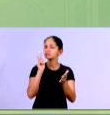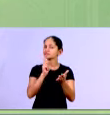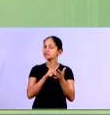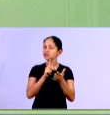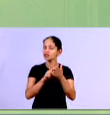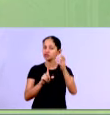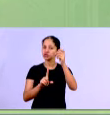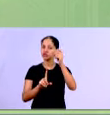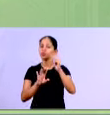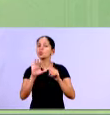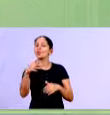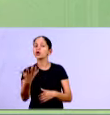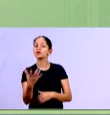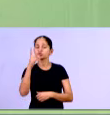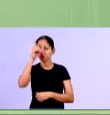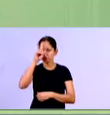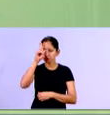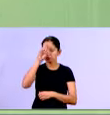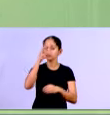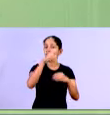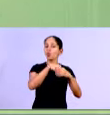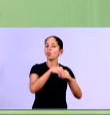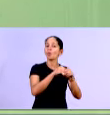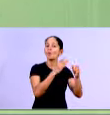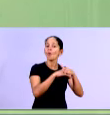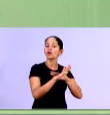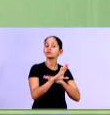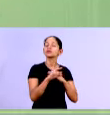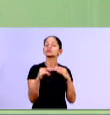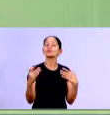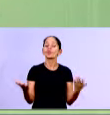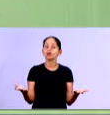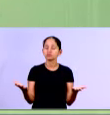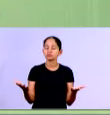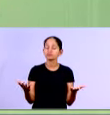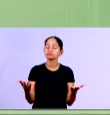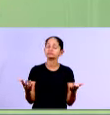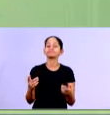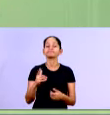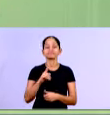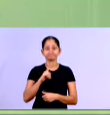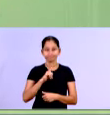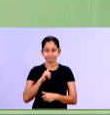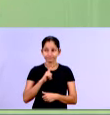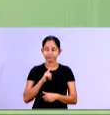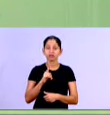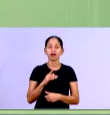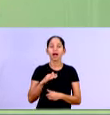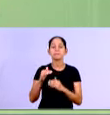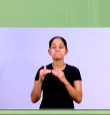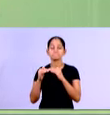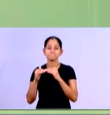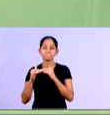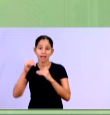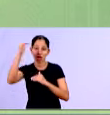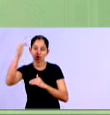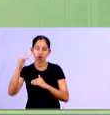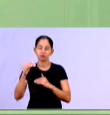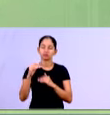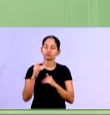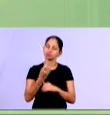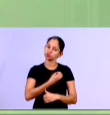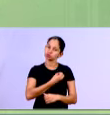esse dinheiro ficou aplicado? É o meu N. Para eu saber isso, eu vou pegar a data maior, 208,